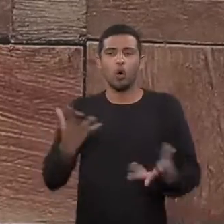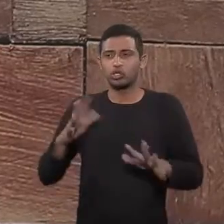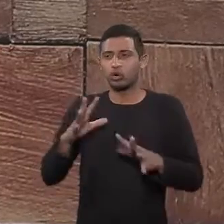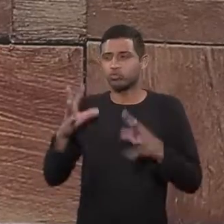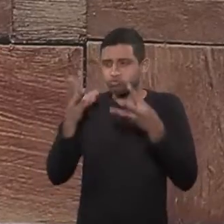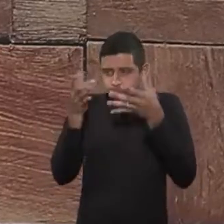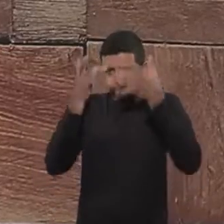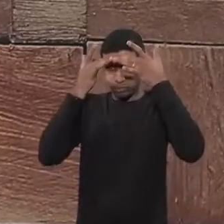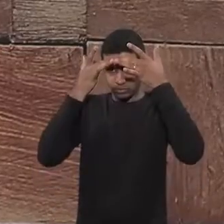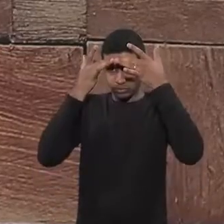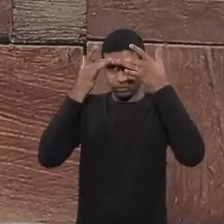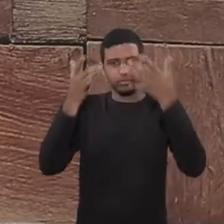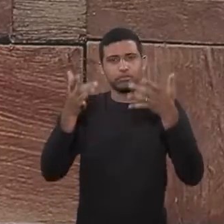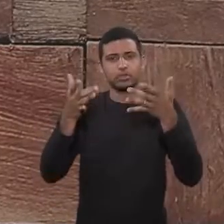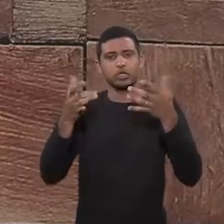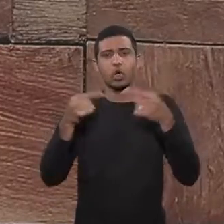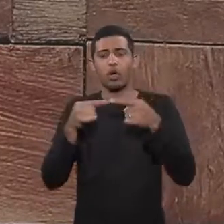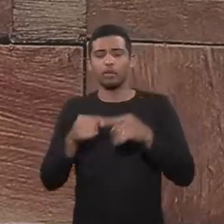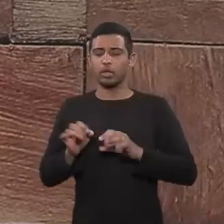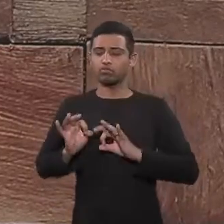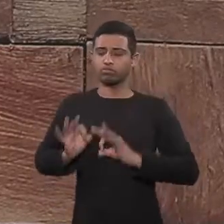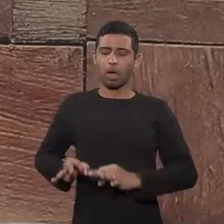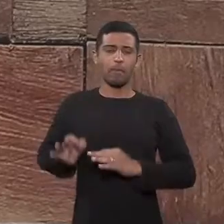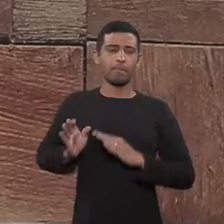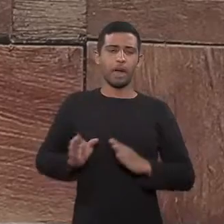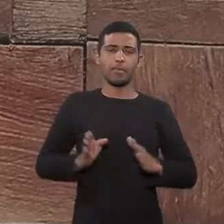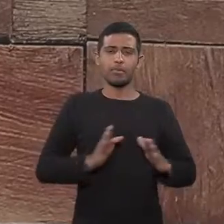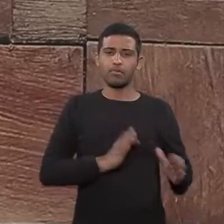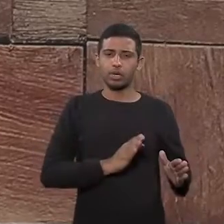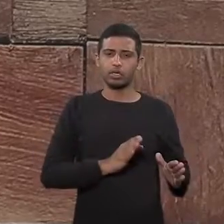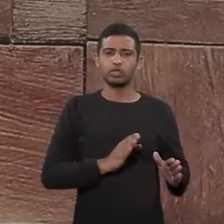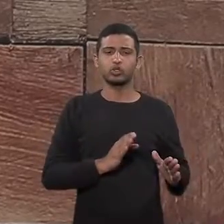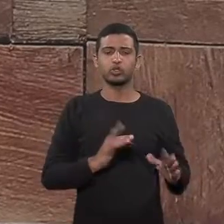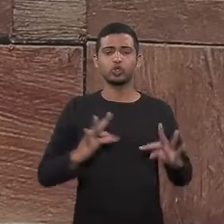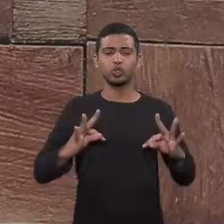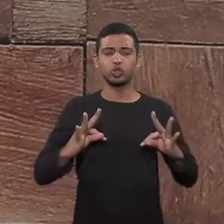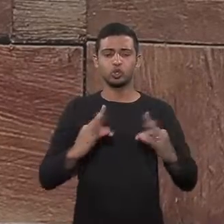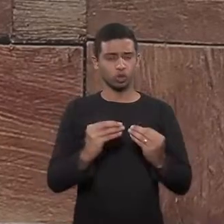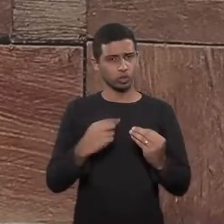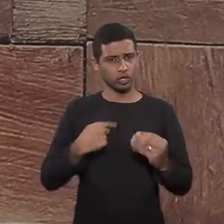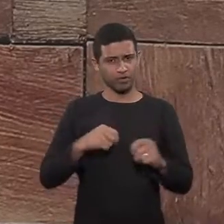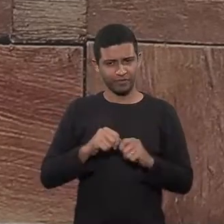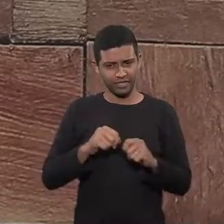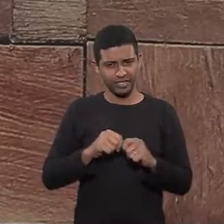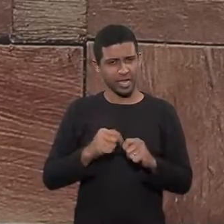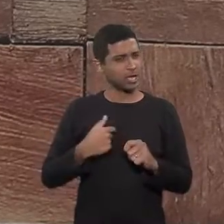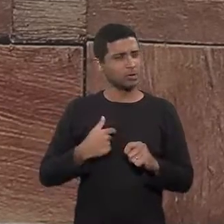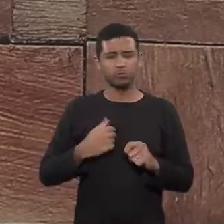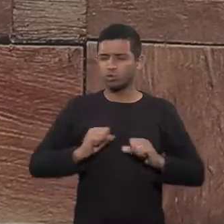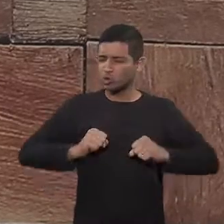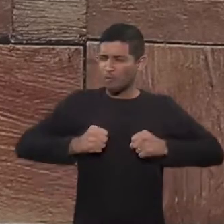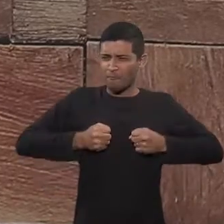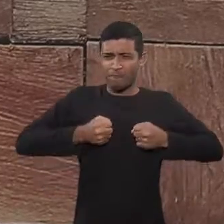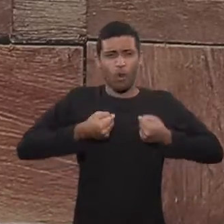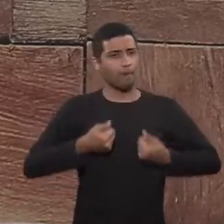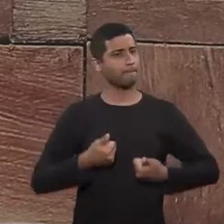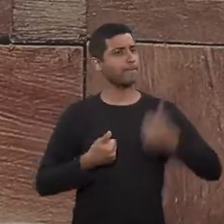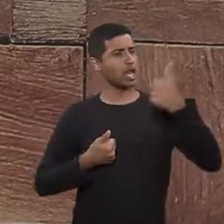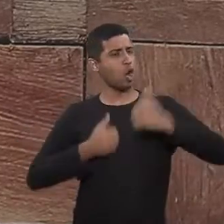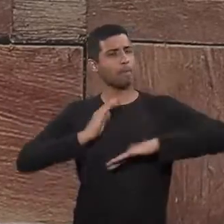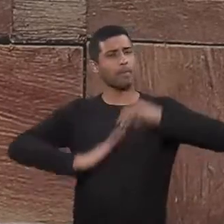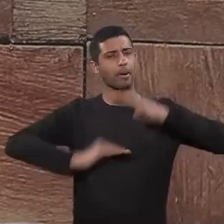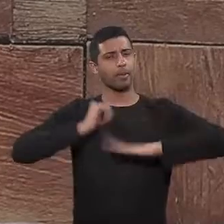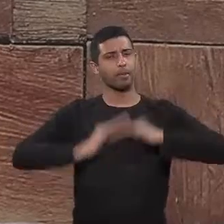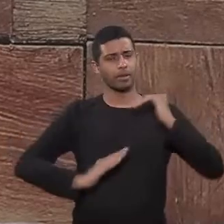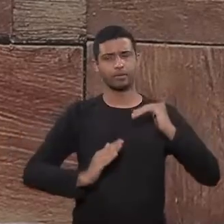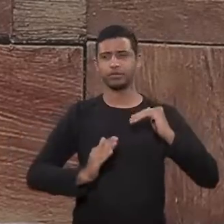assim, reforçando o que nós já falamos aqui, eu guardo a disciplina, guardo que tudo que você faz deve ser com a maior excelência possível,